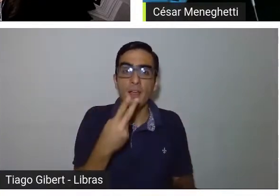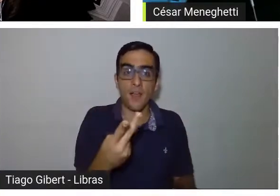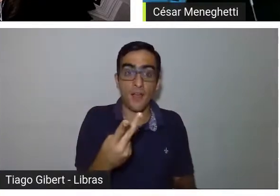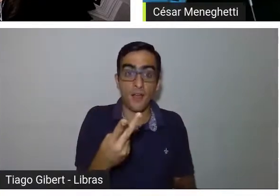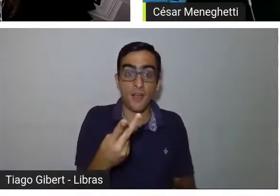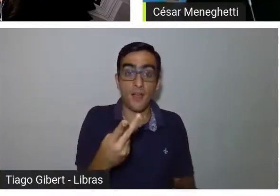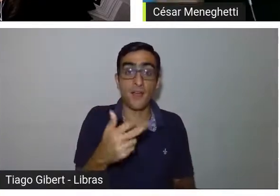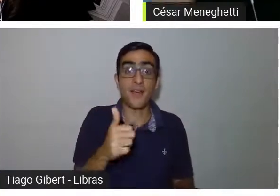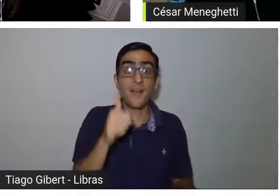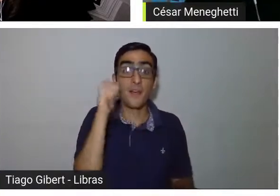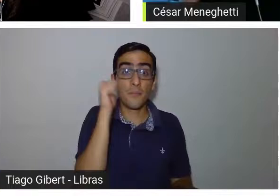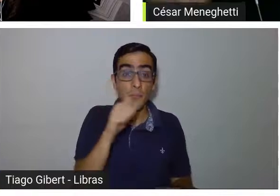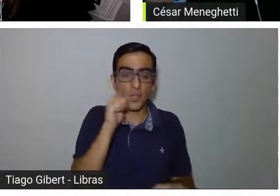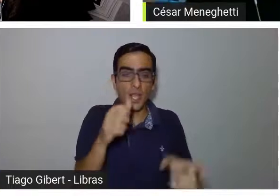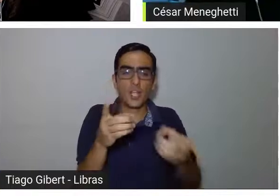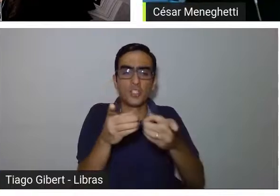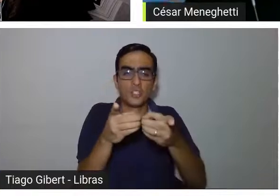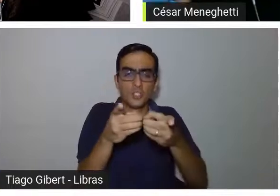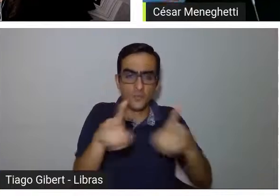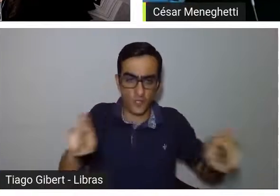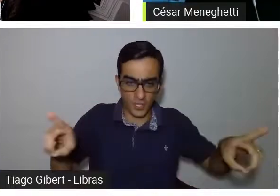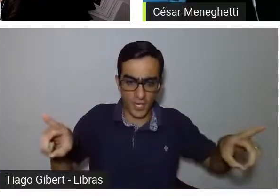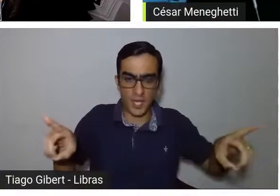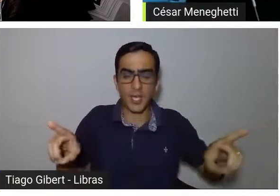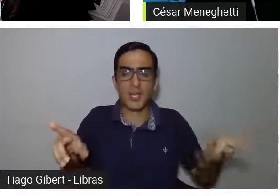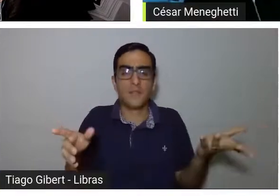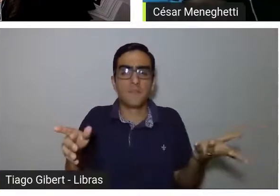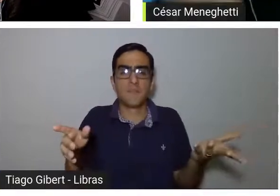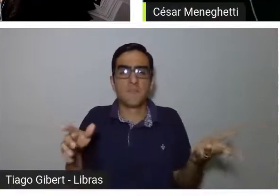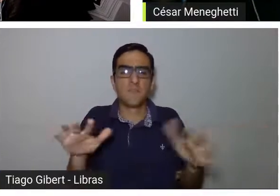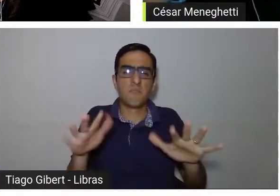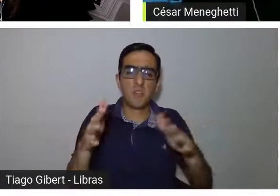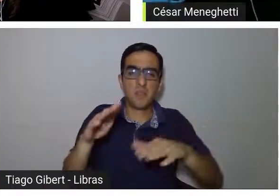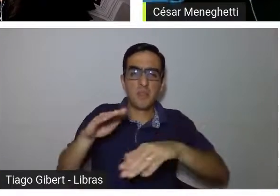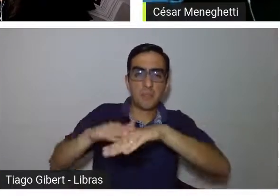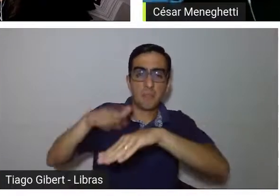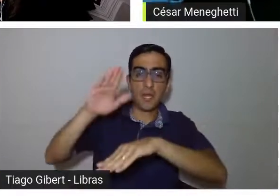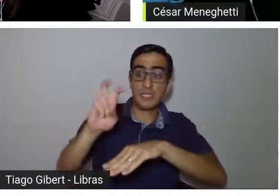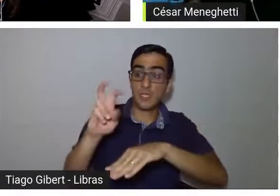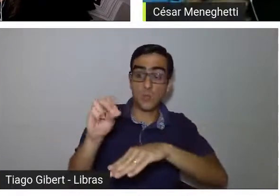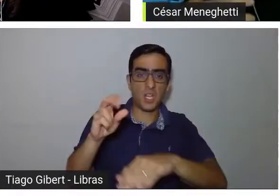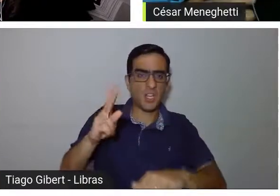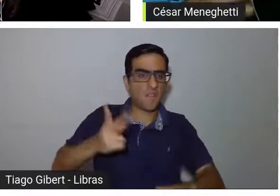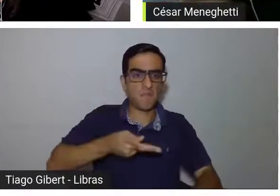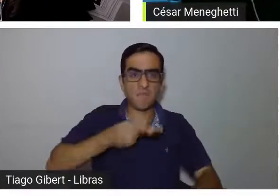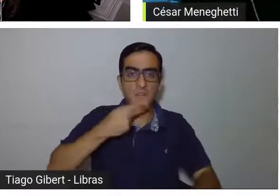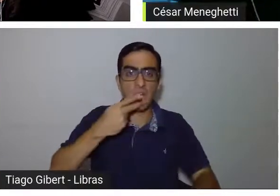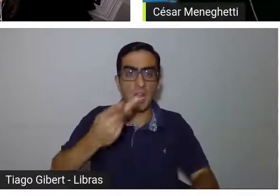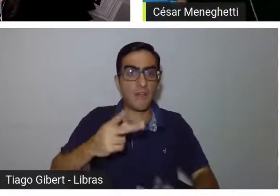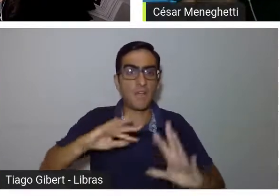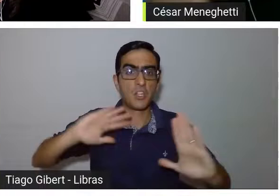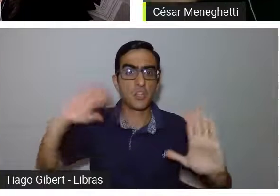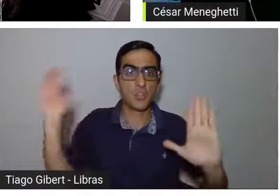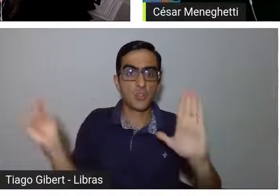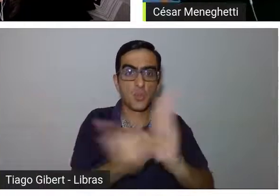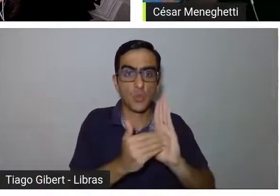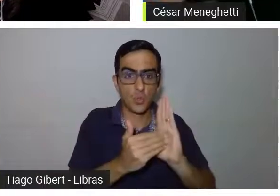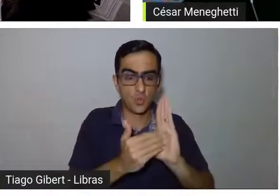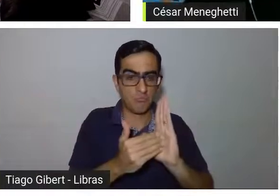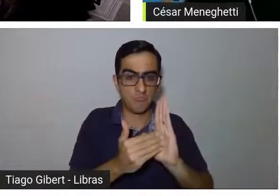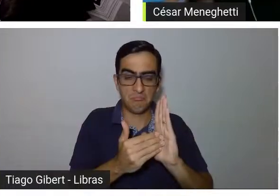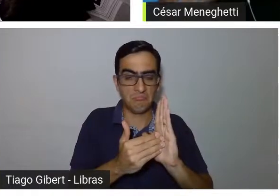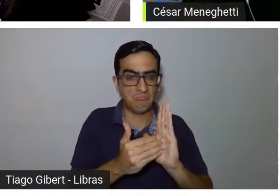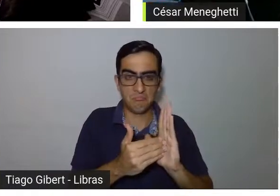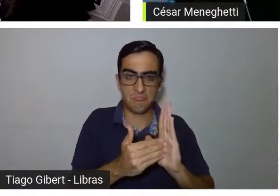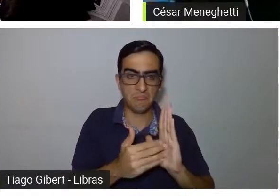As mulheres divorciadas e com mais de 50 falavam tudo. Assim, eram